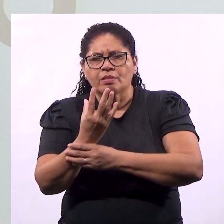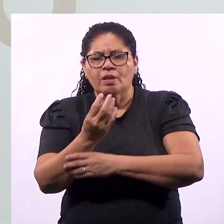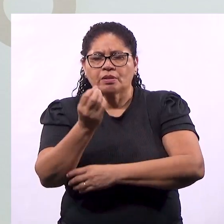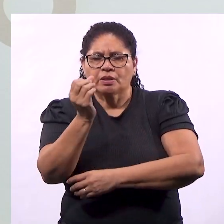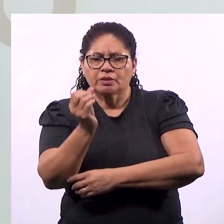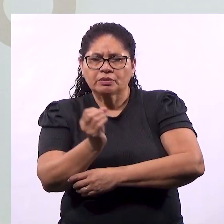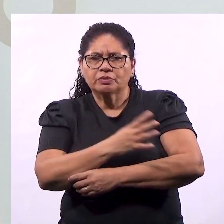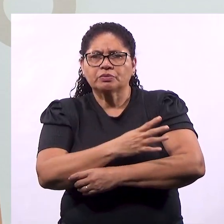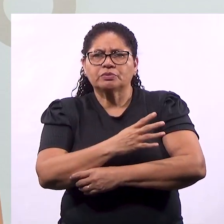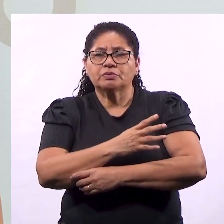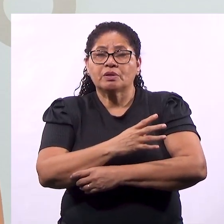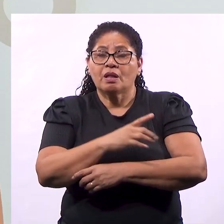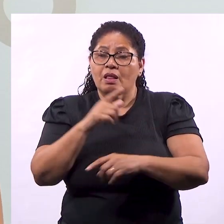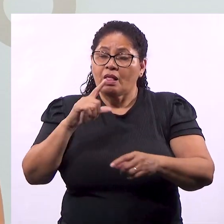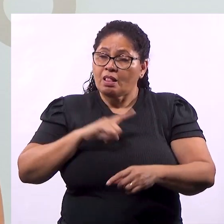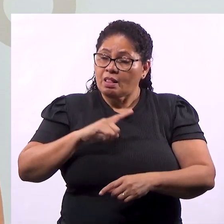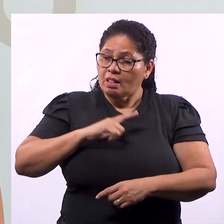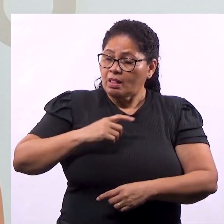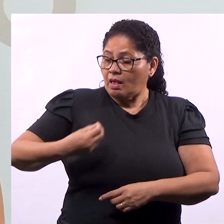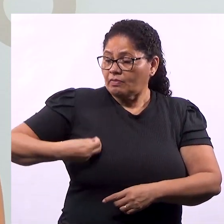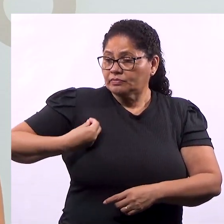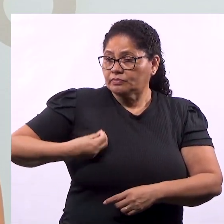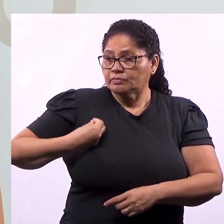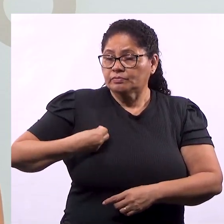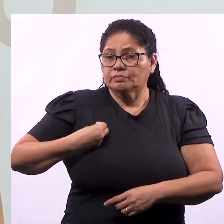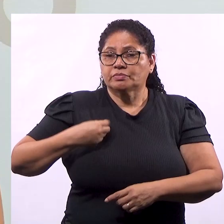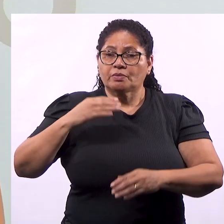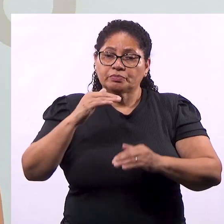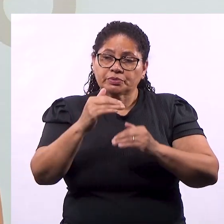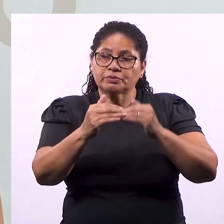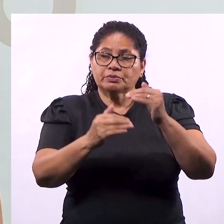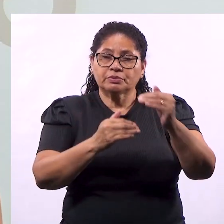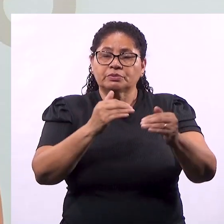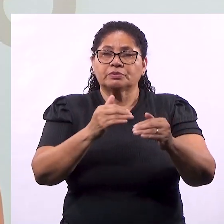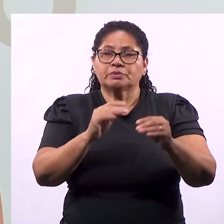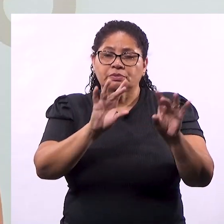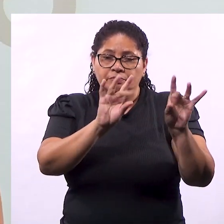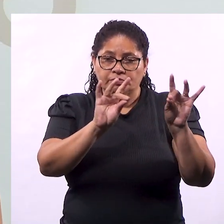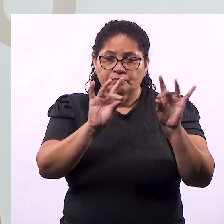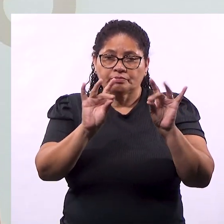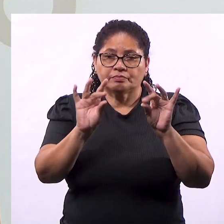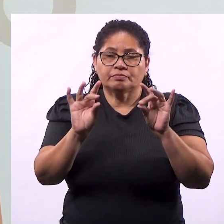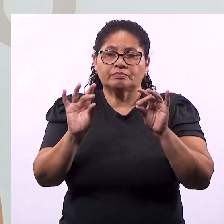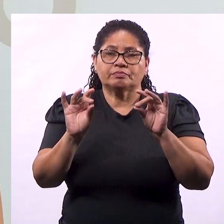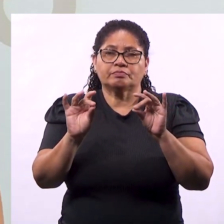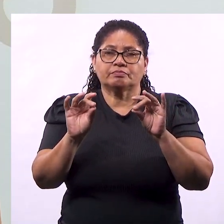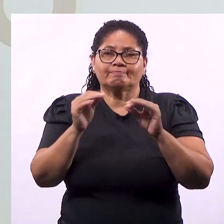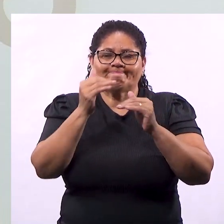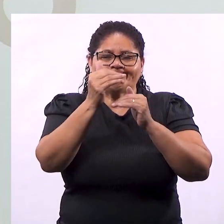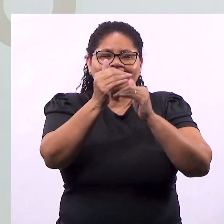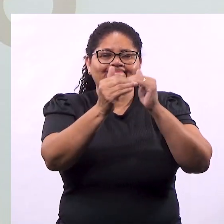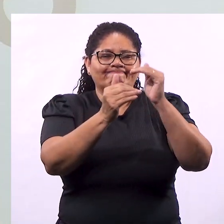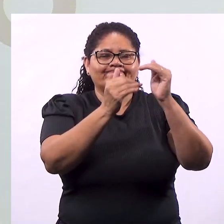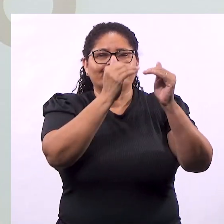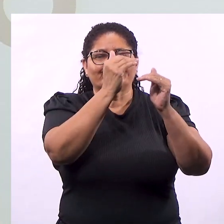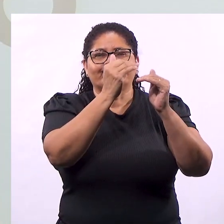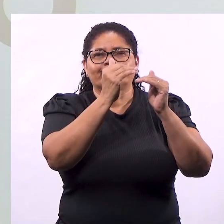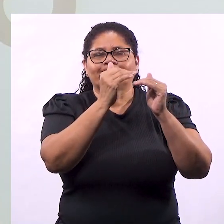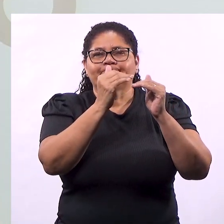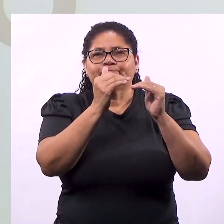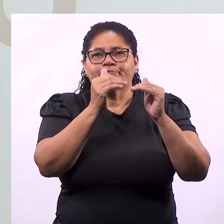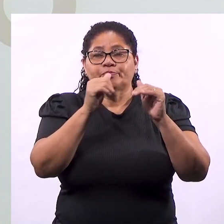então ela é renovável ou seja ela tem vida após o processo específico de desenvolvimento